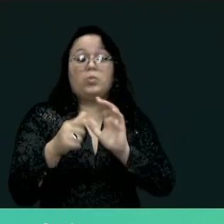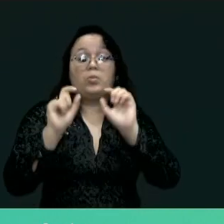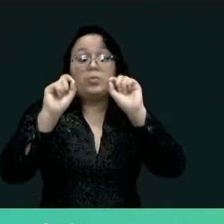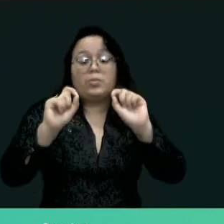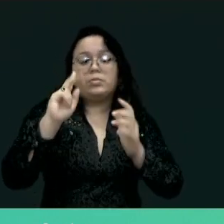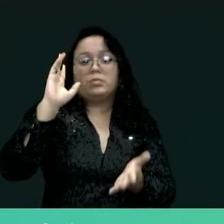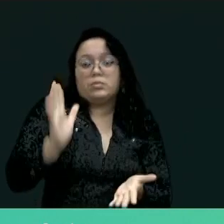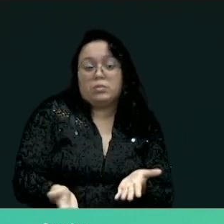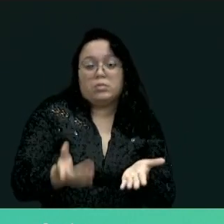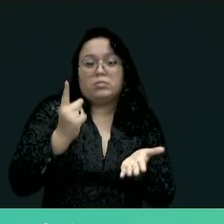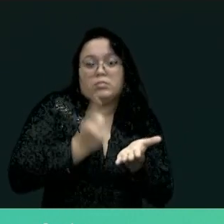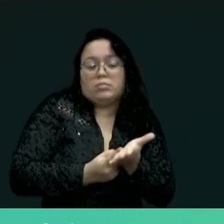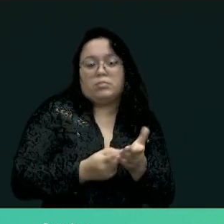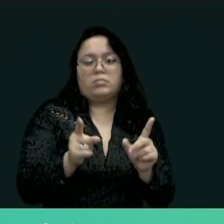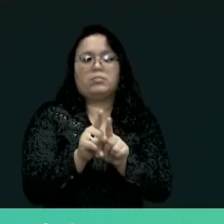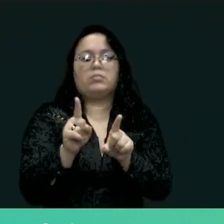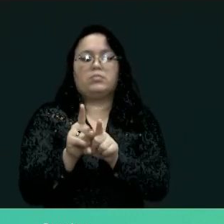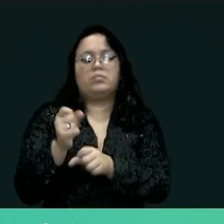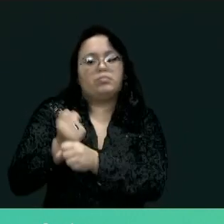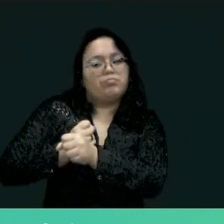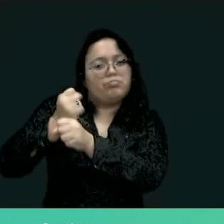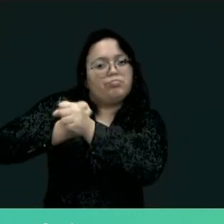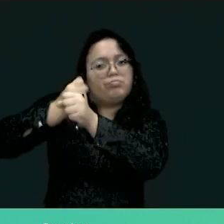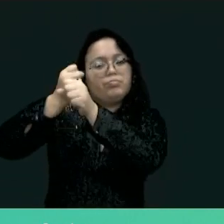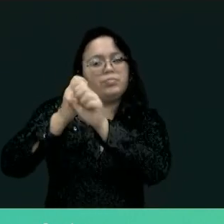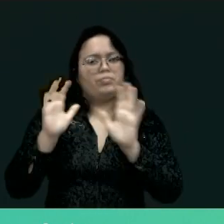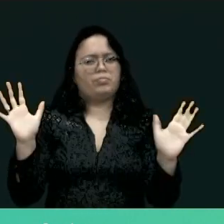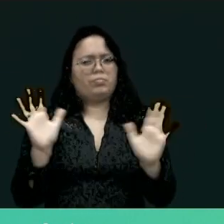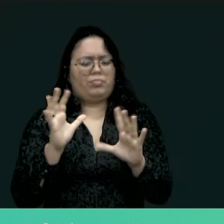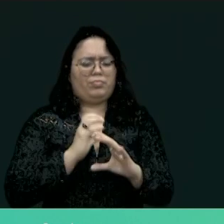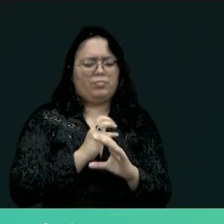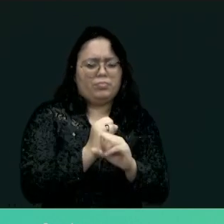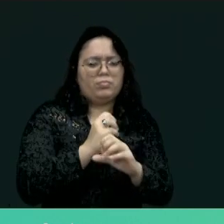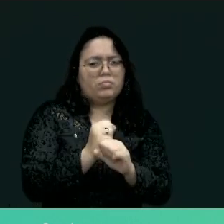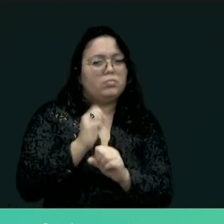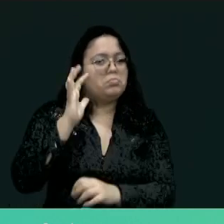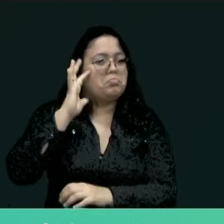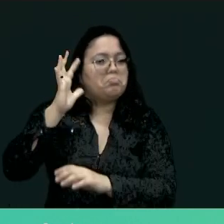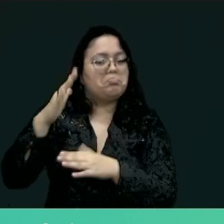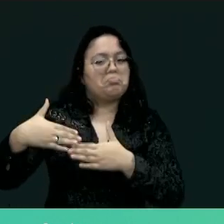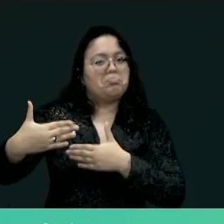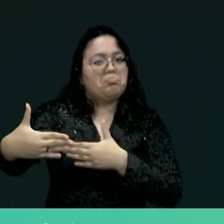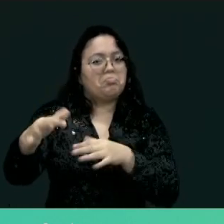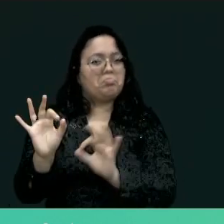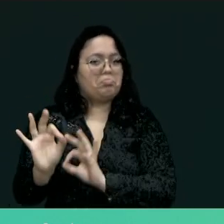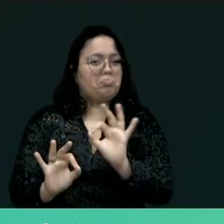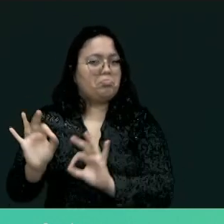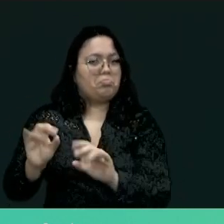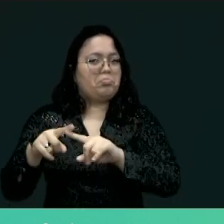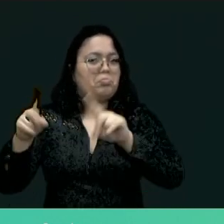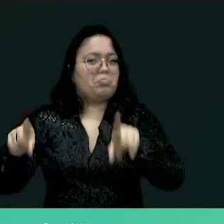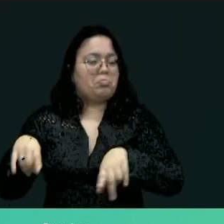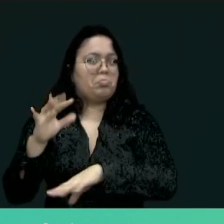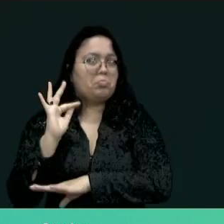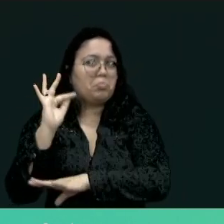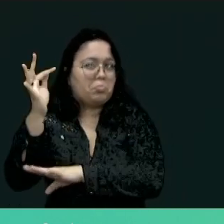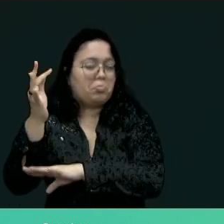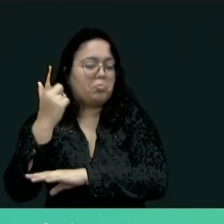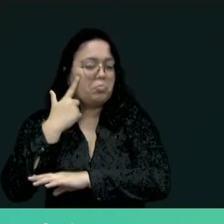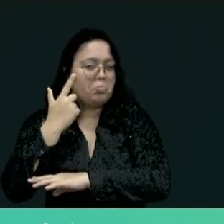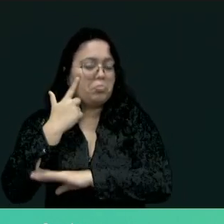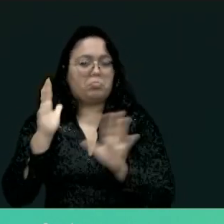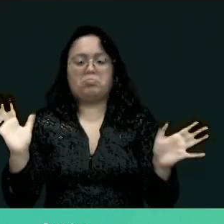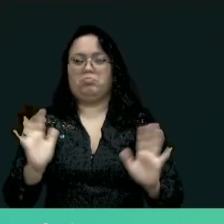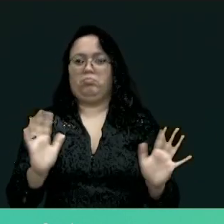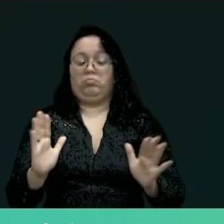e em construção. Não tem aqui nenhum dado em perspectiva, nenhuma adivinhação futura. Aqui é